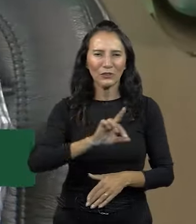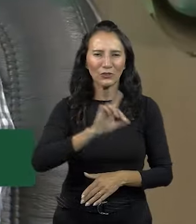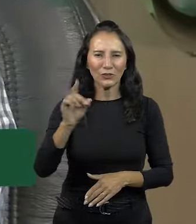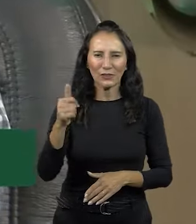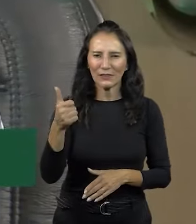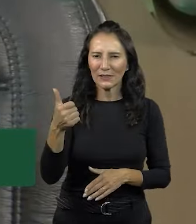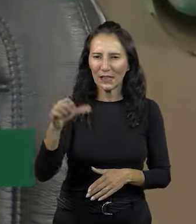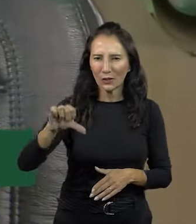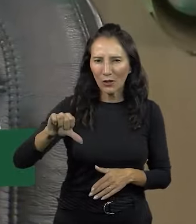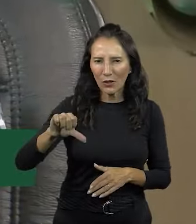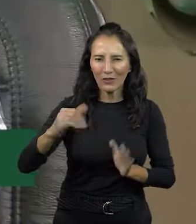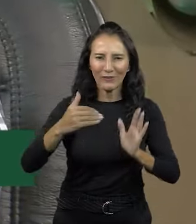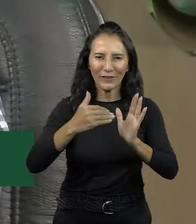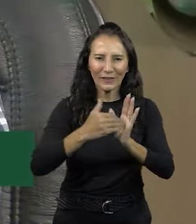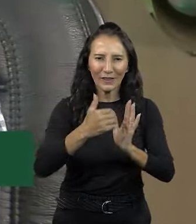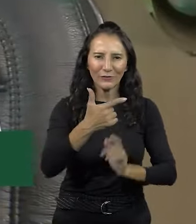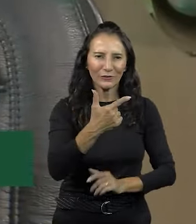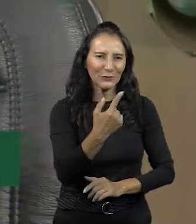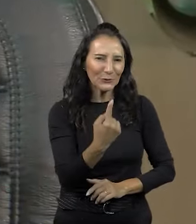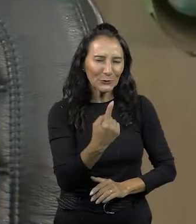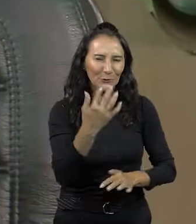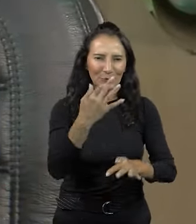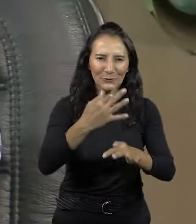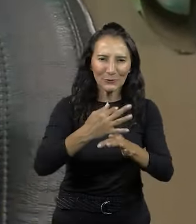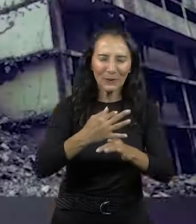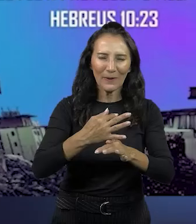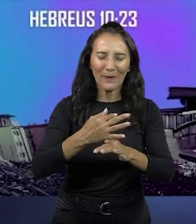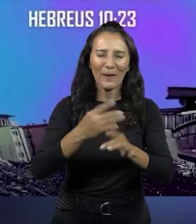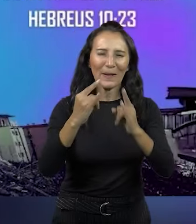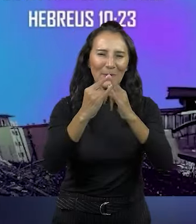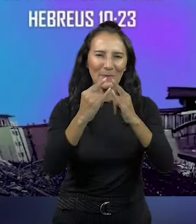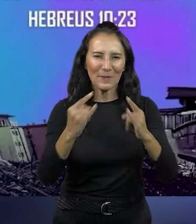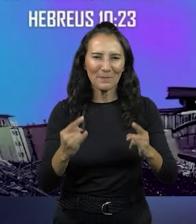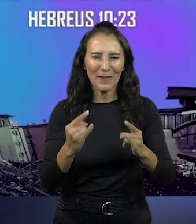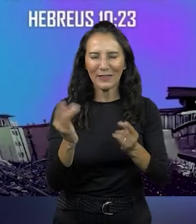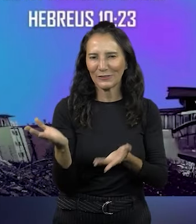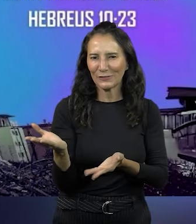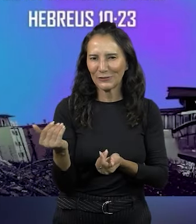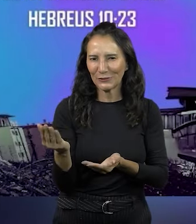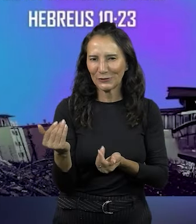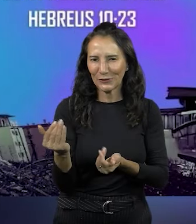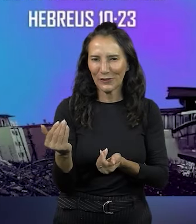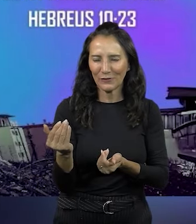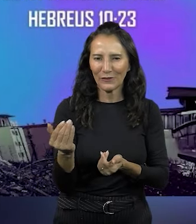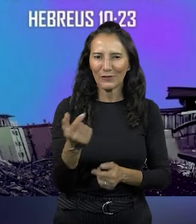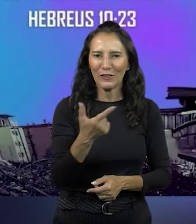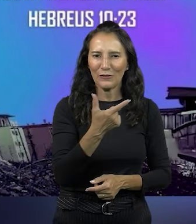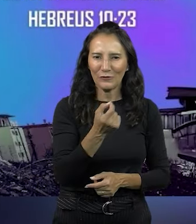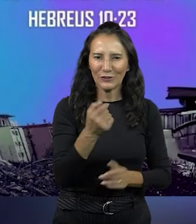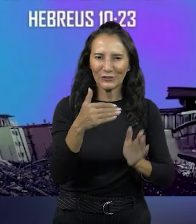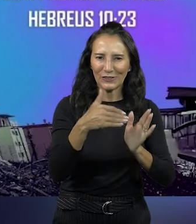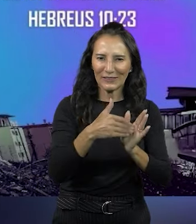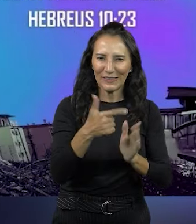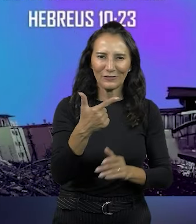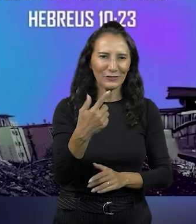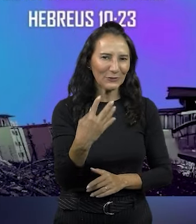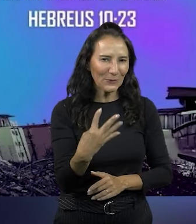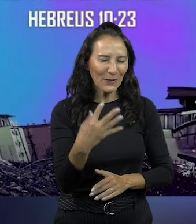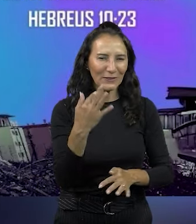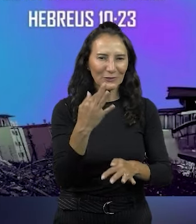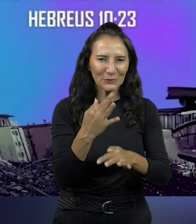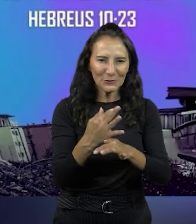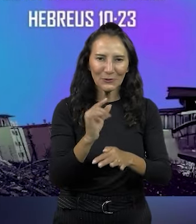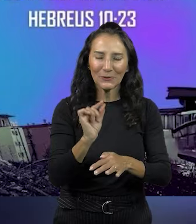21 de julho acampamento de inverno da Juventude 20 a 24 de julho hop ou r sei